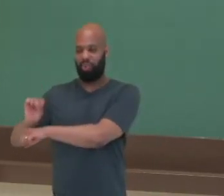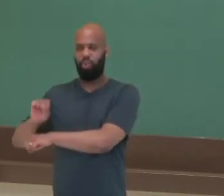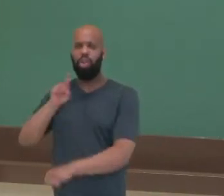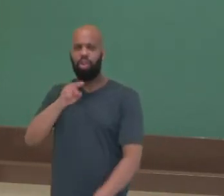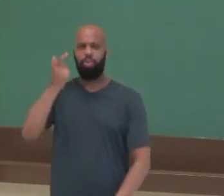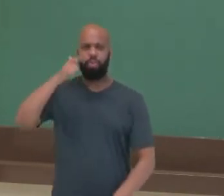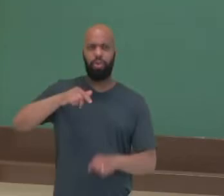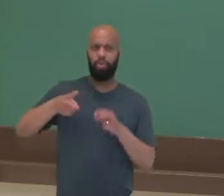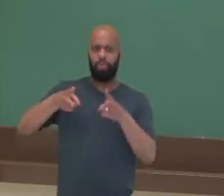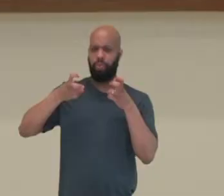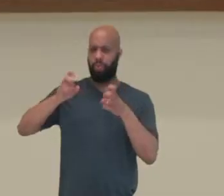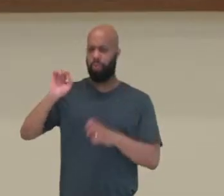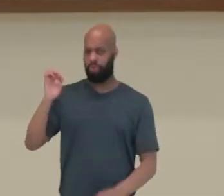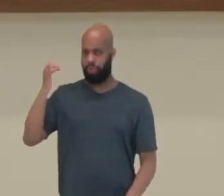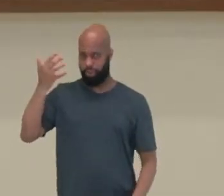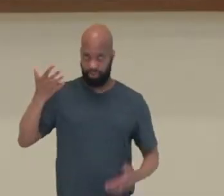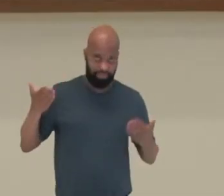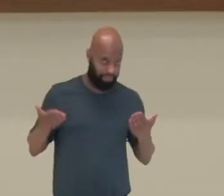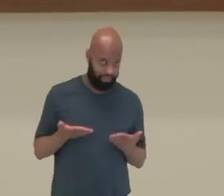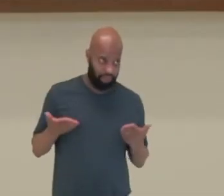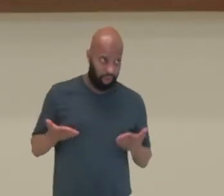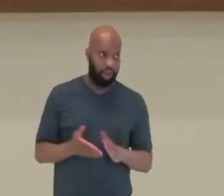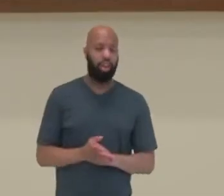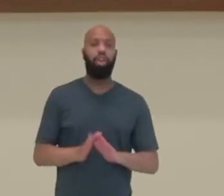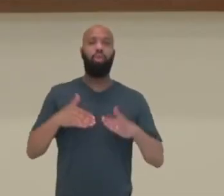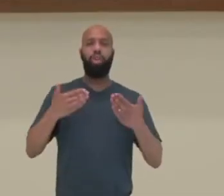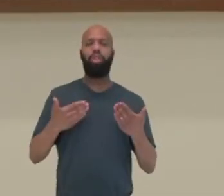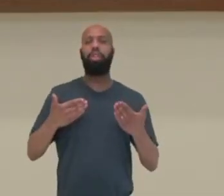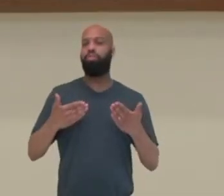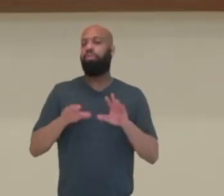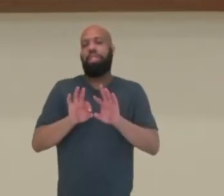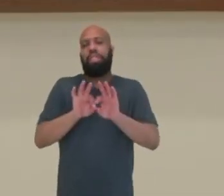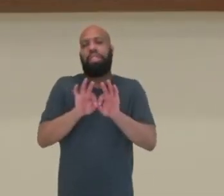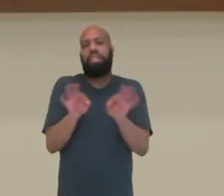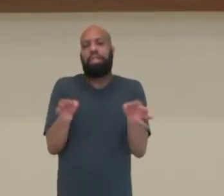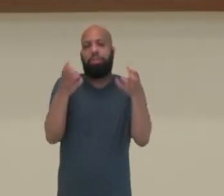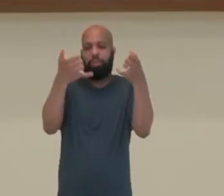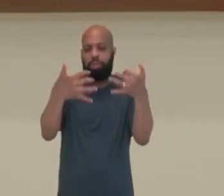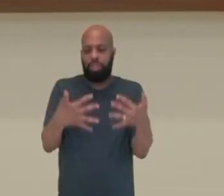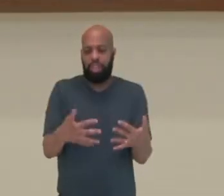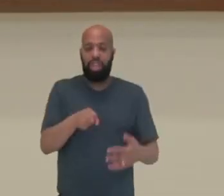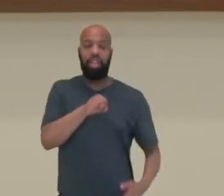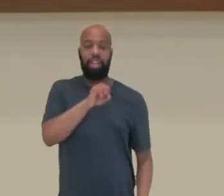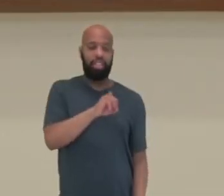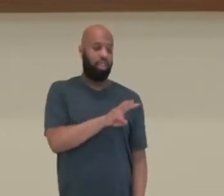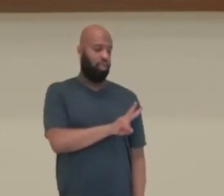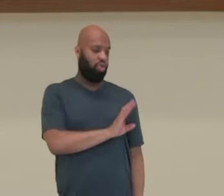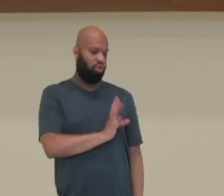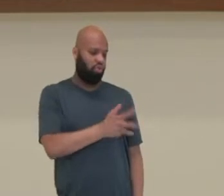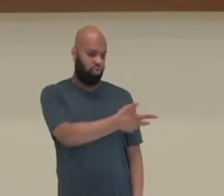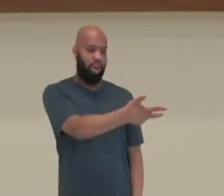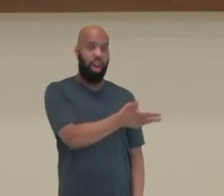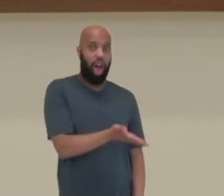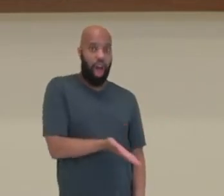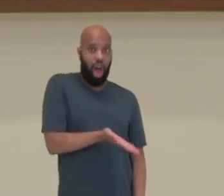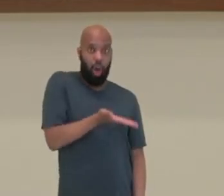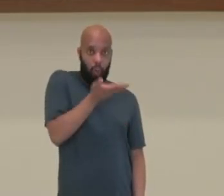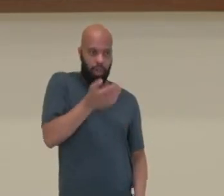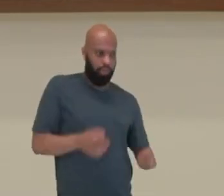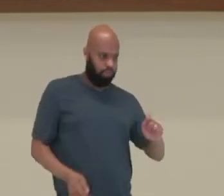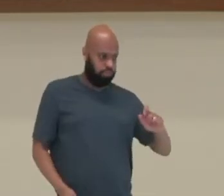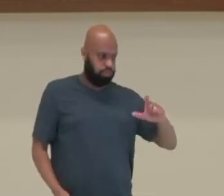para perceber o que aconteceu aqui? É simples. Quando a minha velocidade aumenta, o